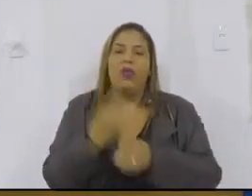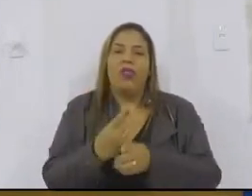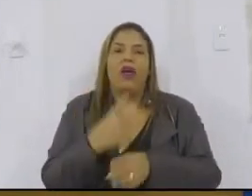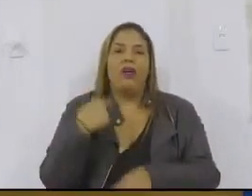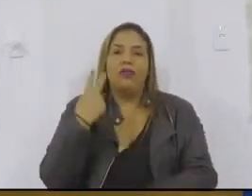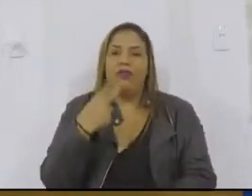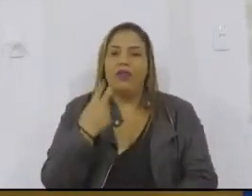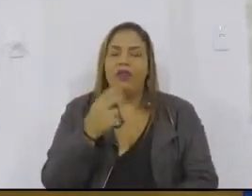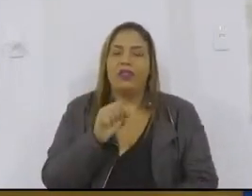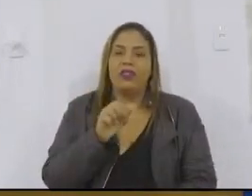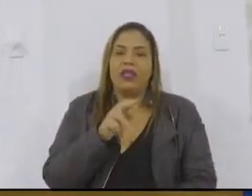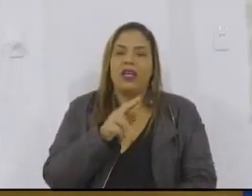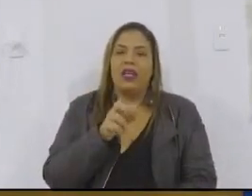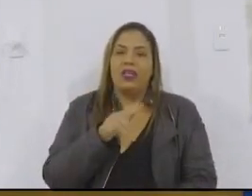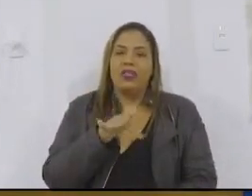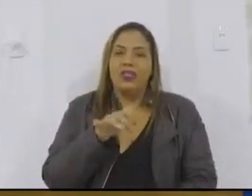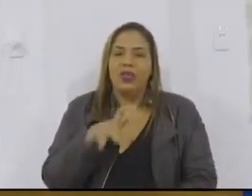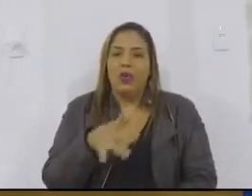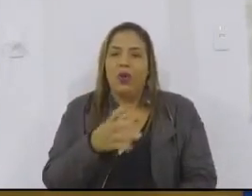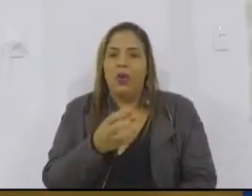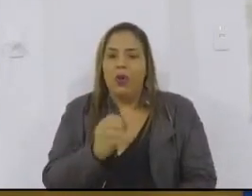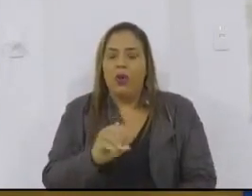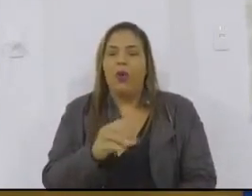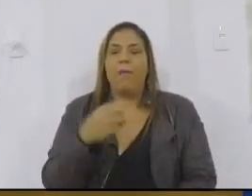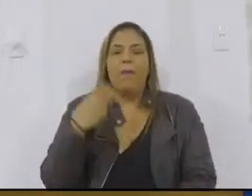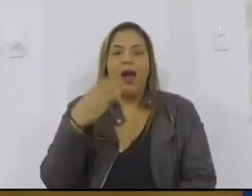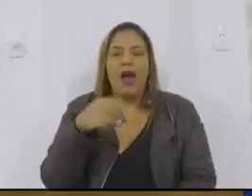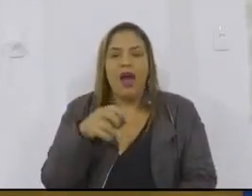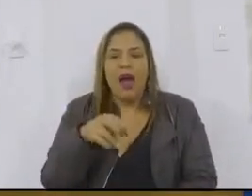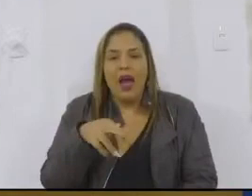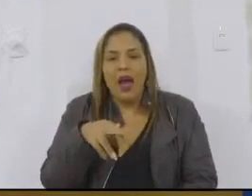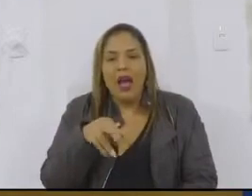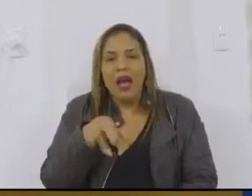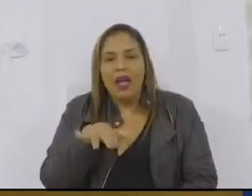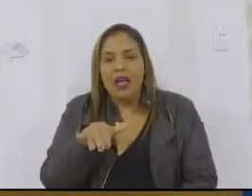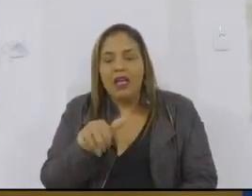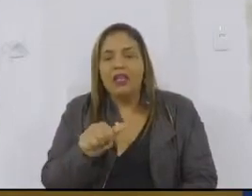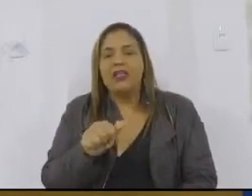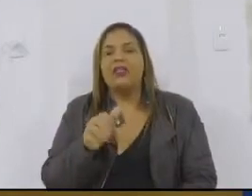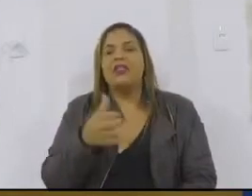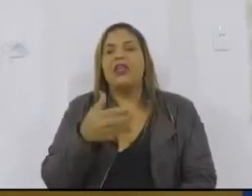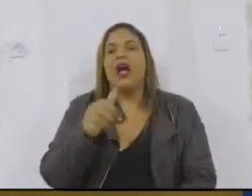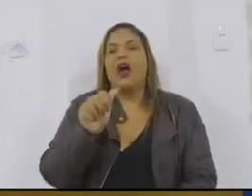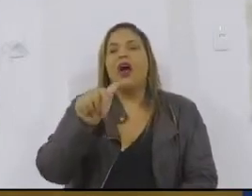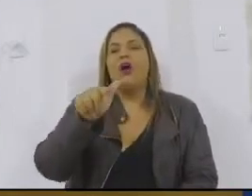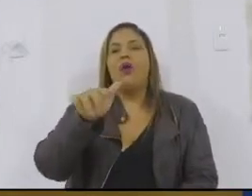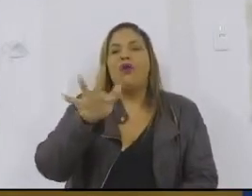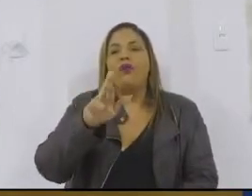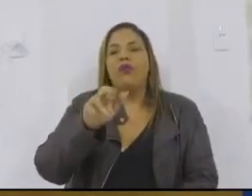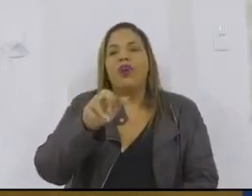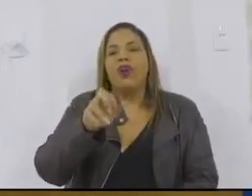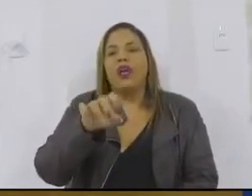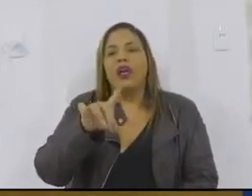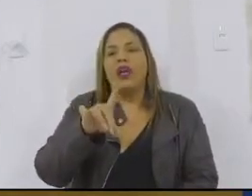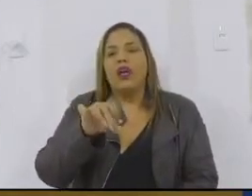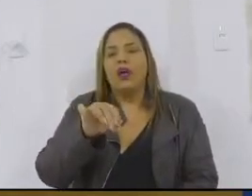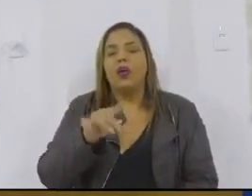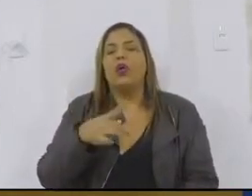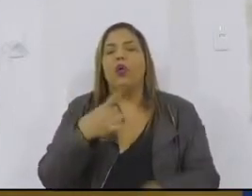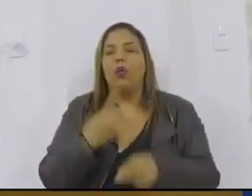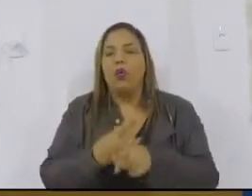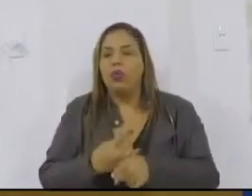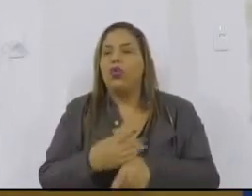vereador Serginho, vereadora Márcia, vereador Adalto, vereador Alfredo, estavam na casa e conseguiram encontrar